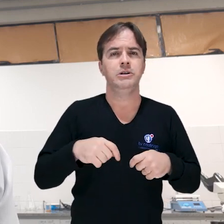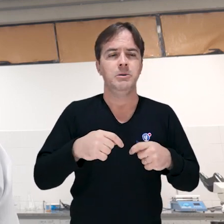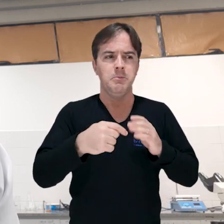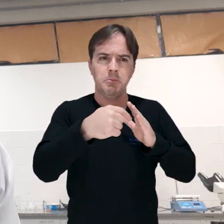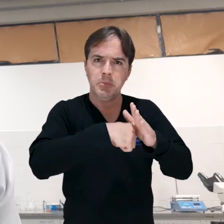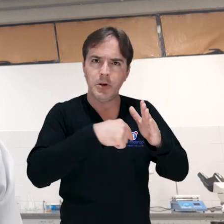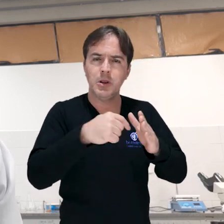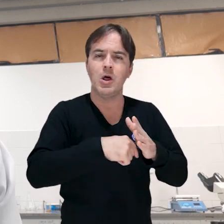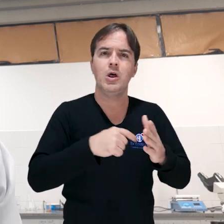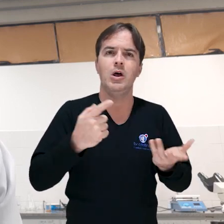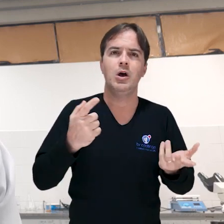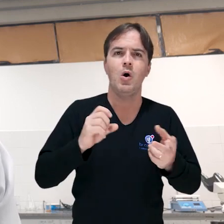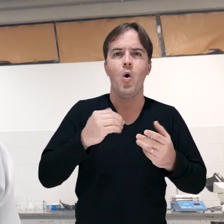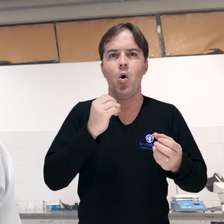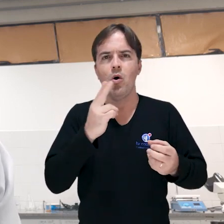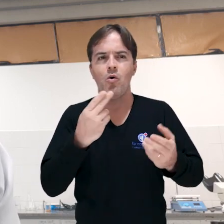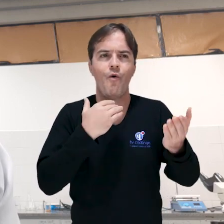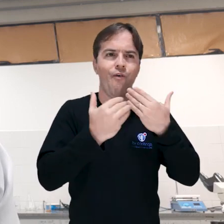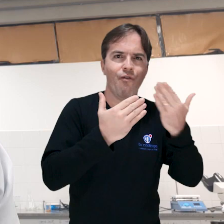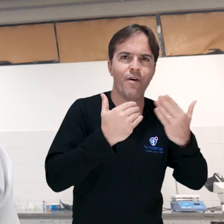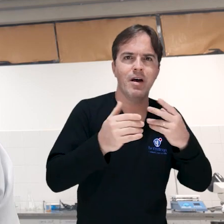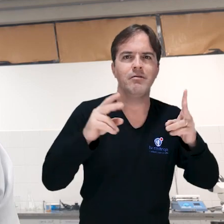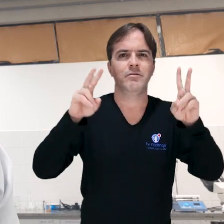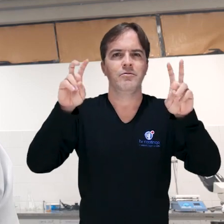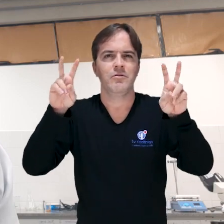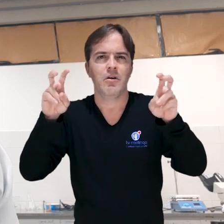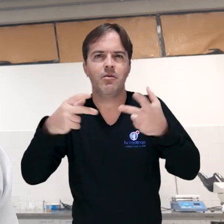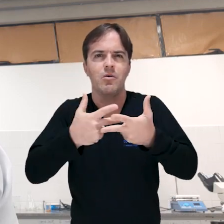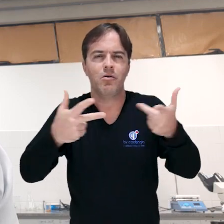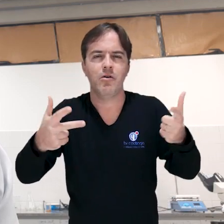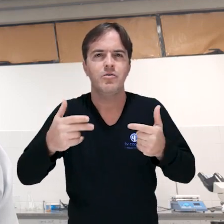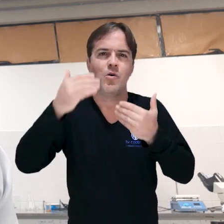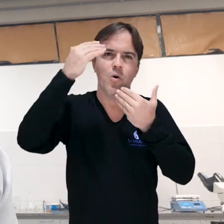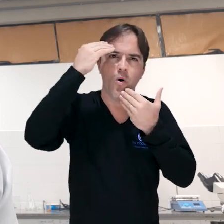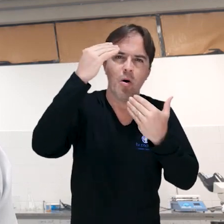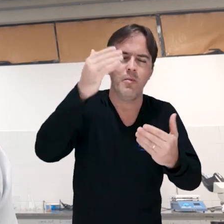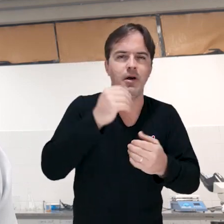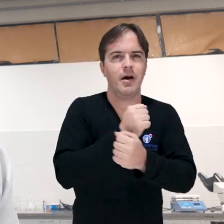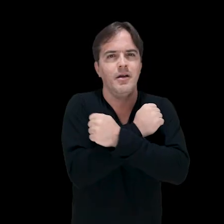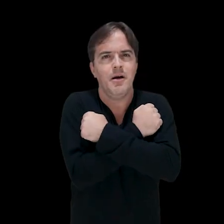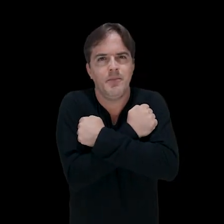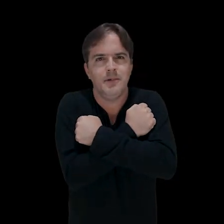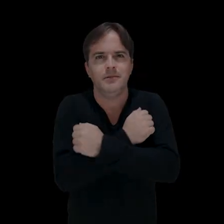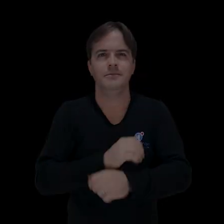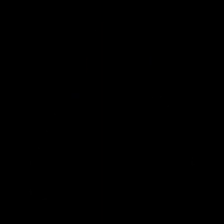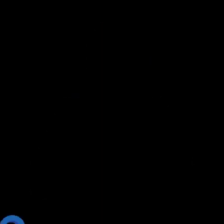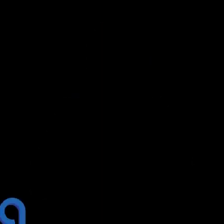comentários e outras conversas e pautas que vocês tenham a propor. Muito obrigado e um abraço.